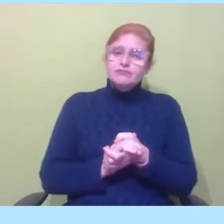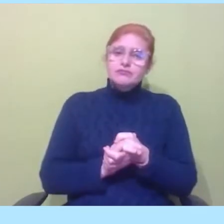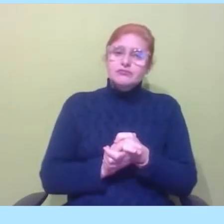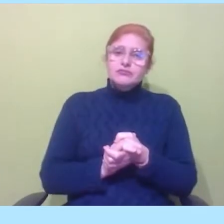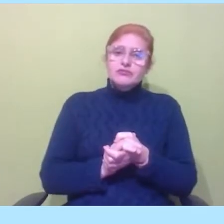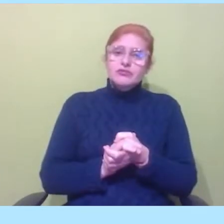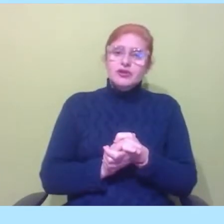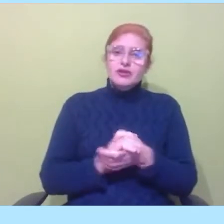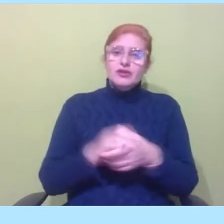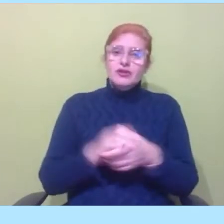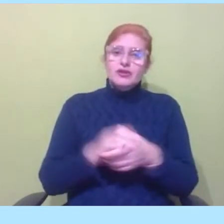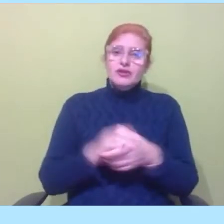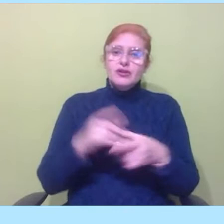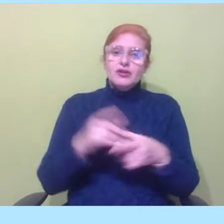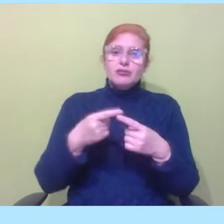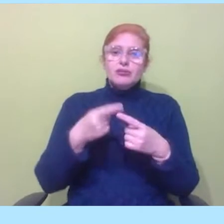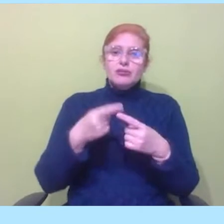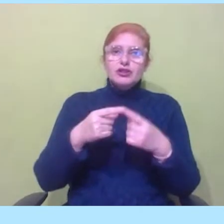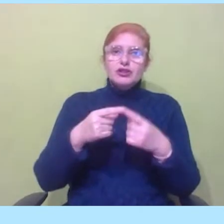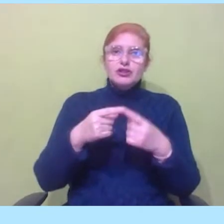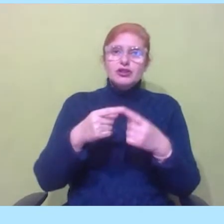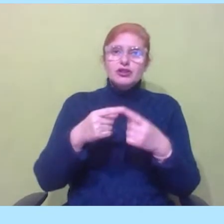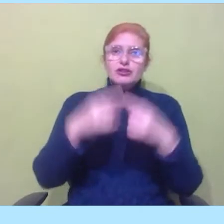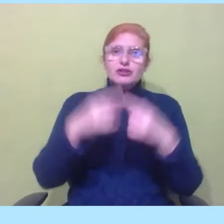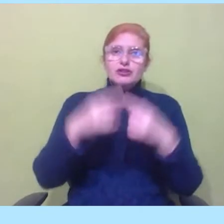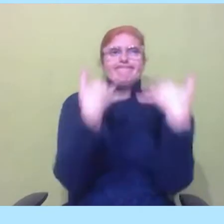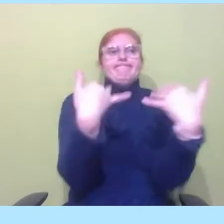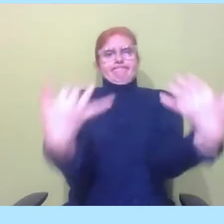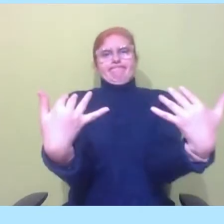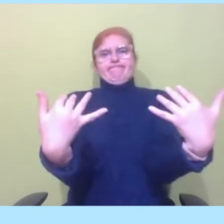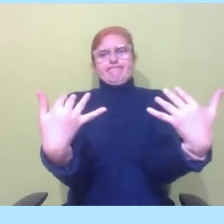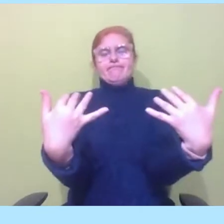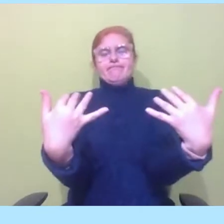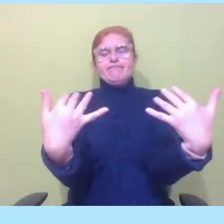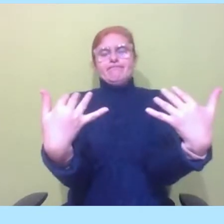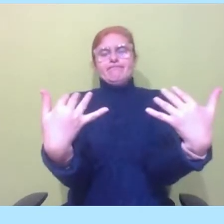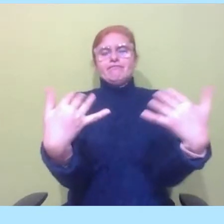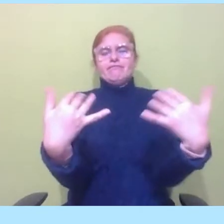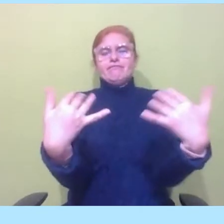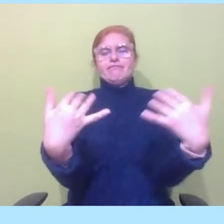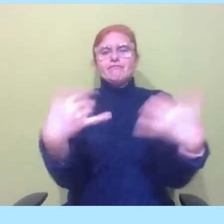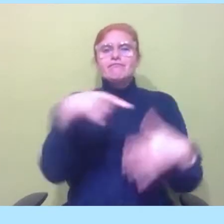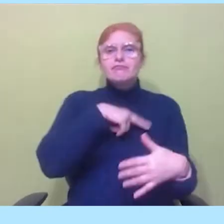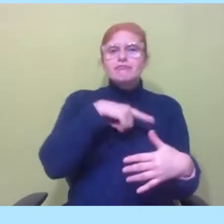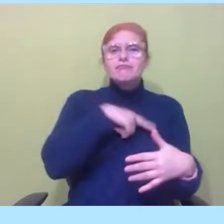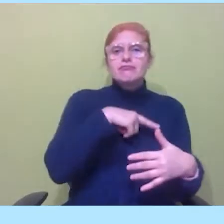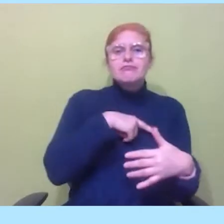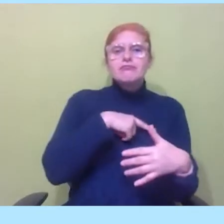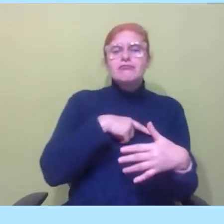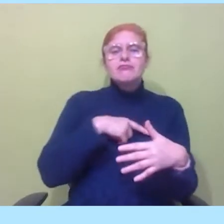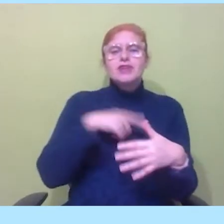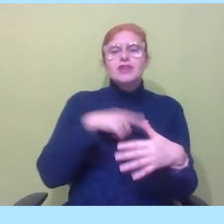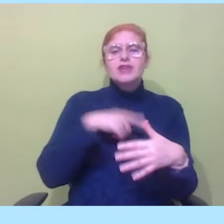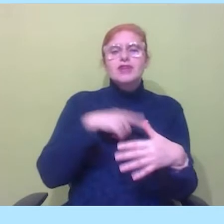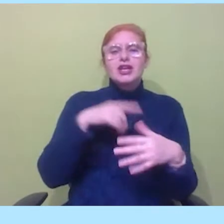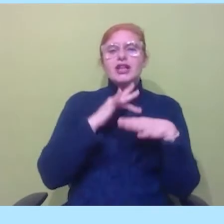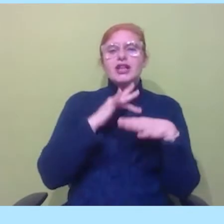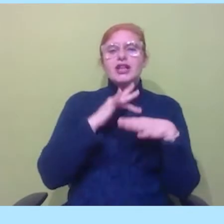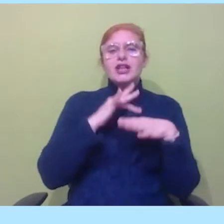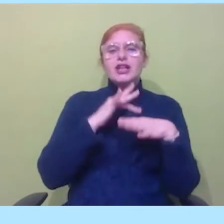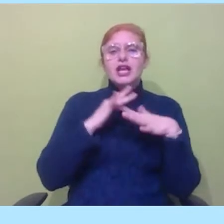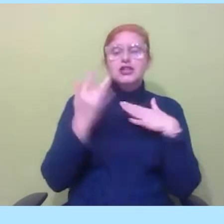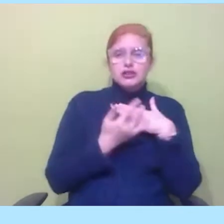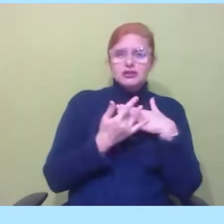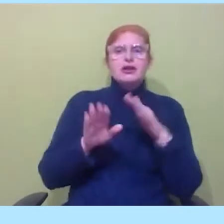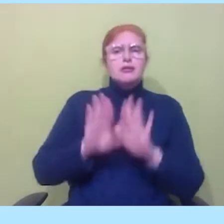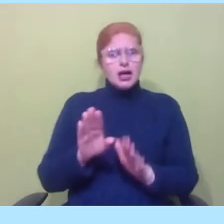tendo nas redes sociais. Por um lado, as redes sociais, elas são muito úteis para a gente nos comunicar e poder fazer as